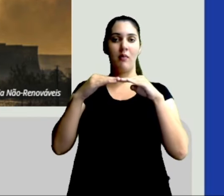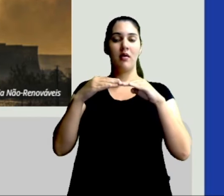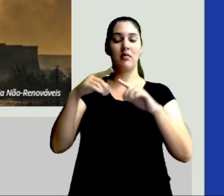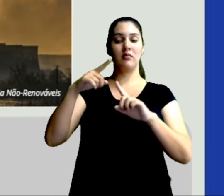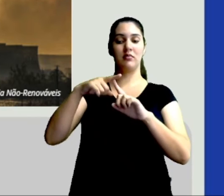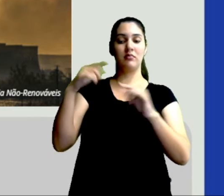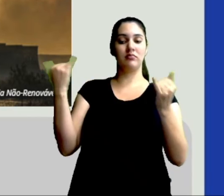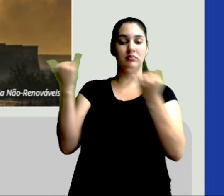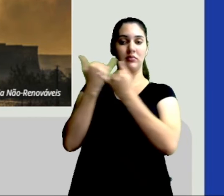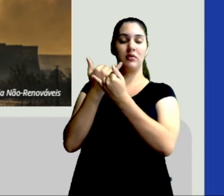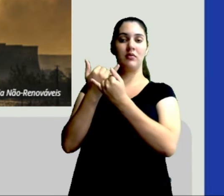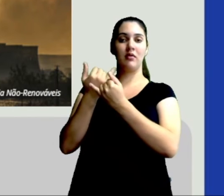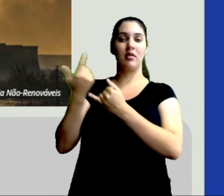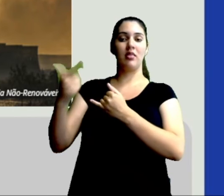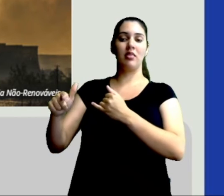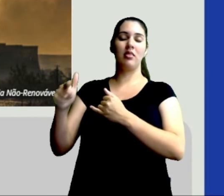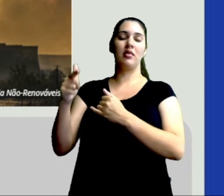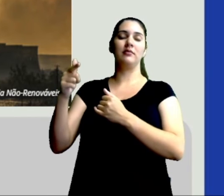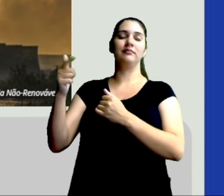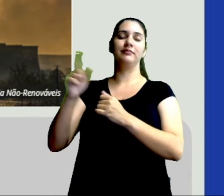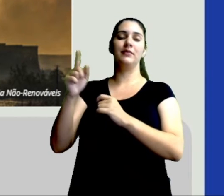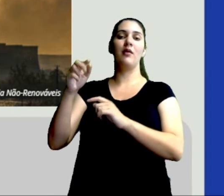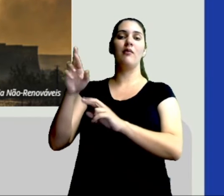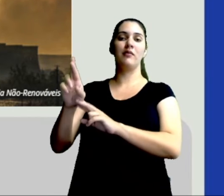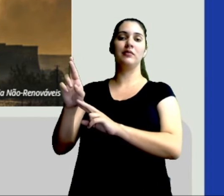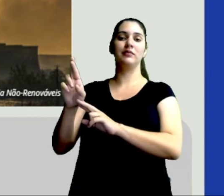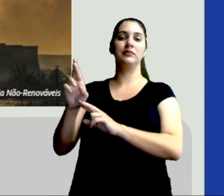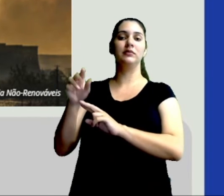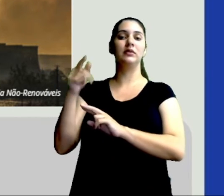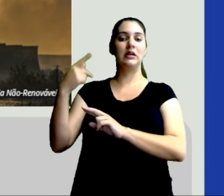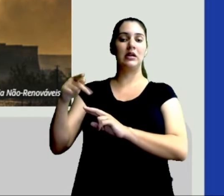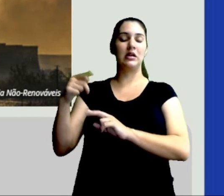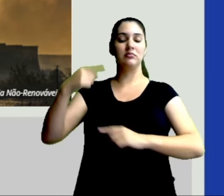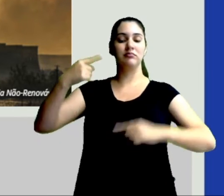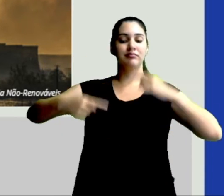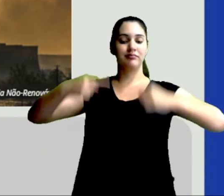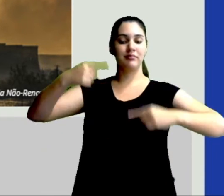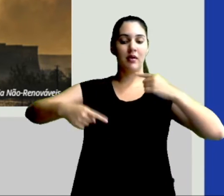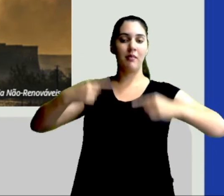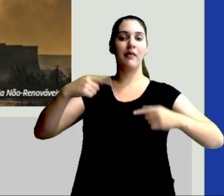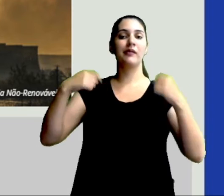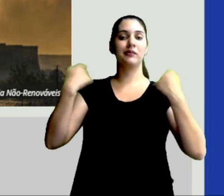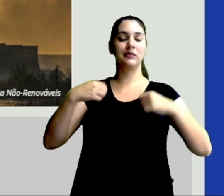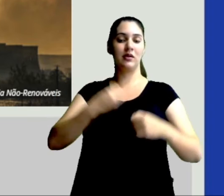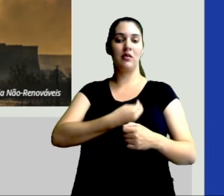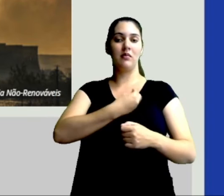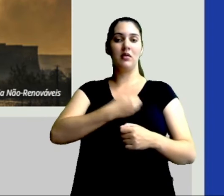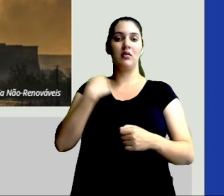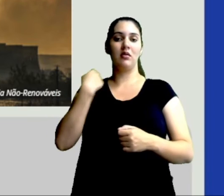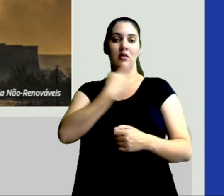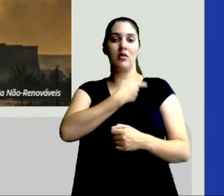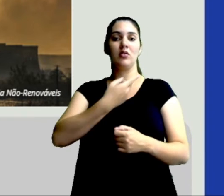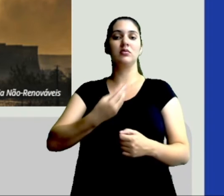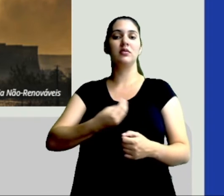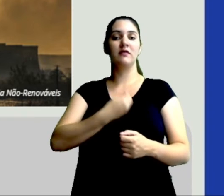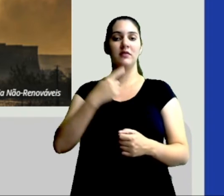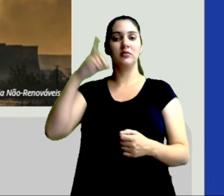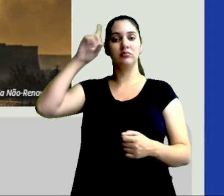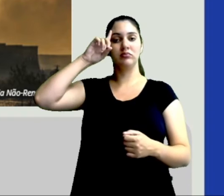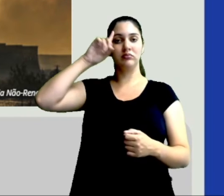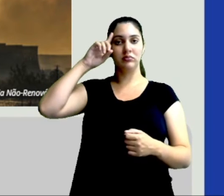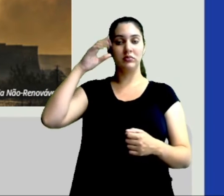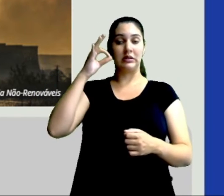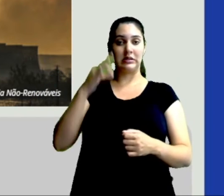aquelas fontes de energias não renováveis. E esse é um debate que deve estar presente na nossa vida, no nosso